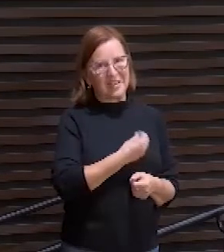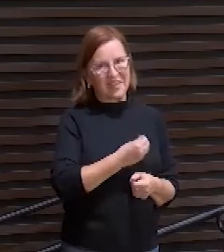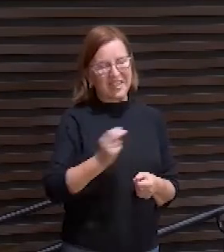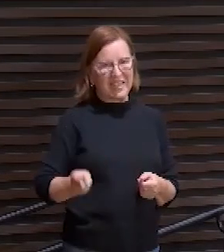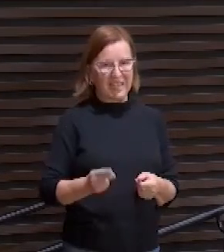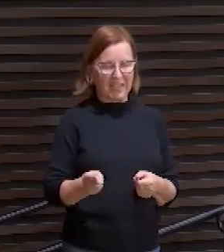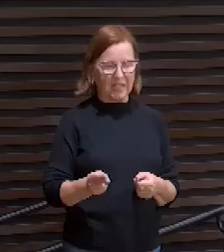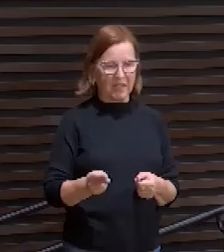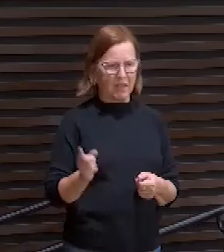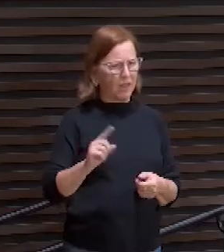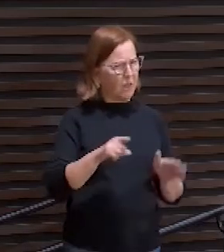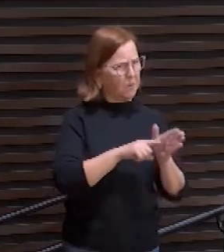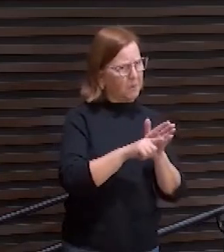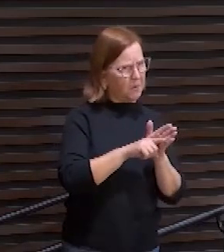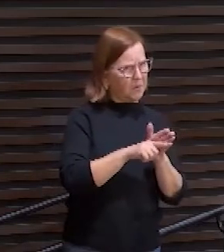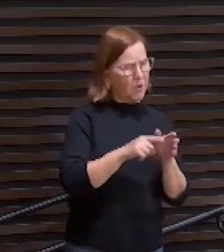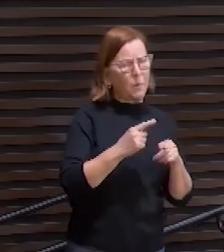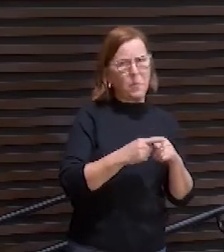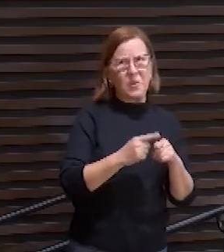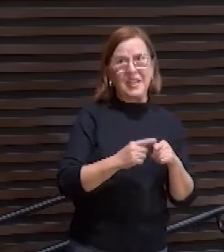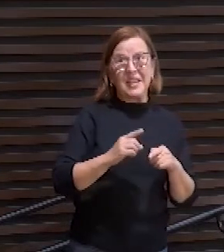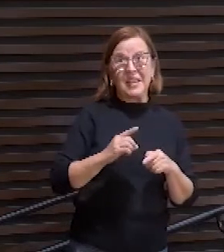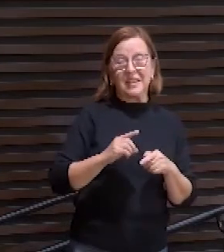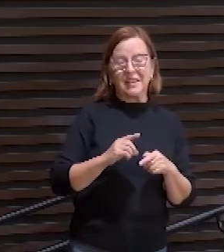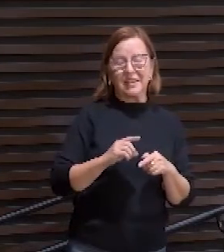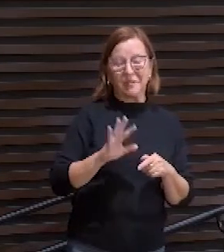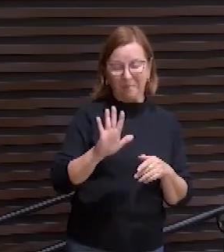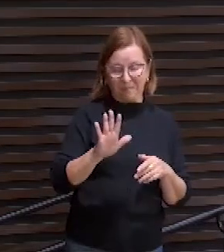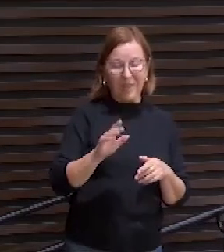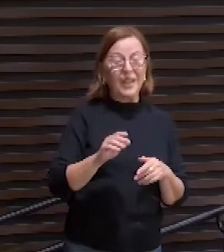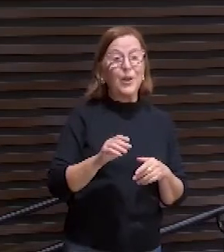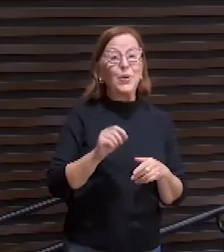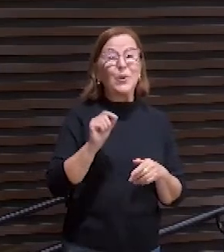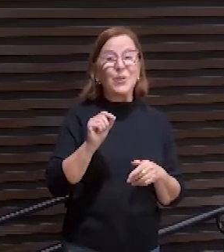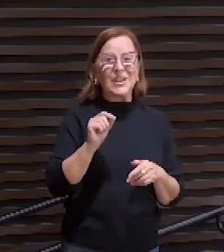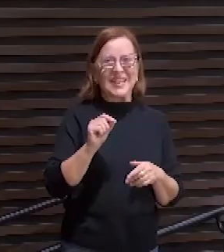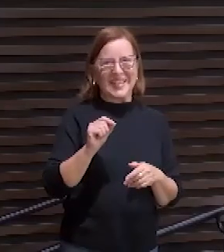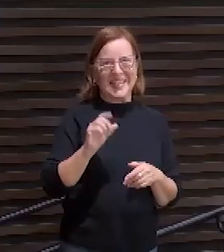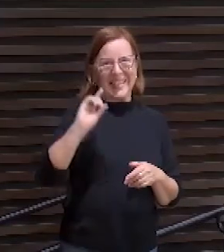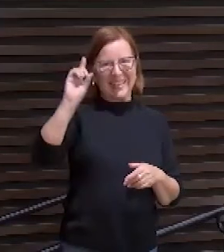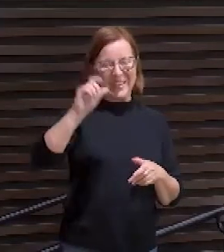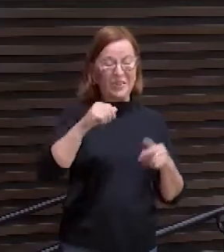Ele não pergunta: o que Deus precisa fazer para eu herdar a vida eterna?